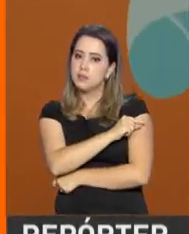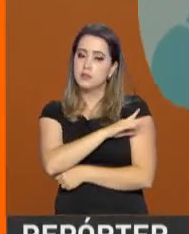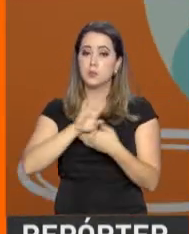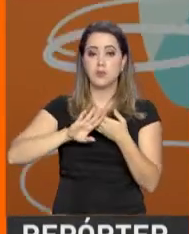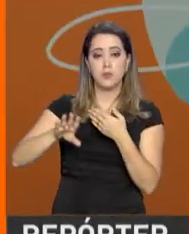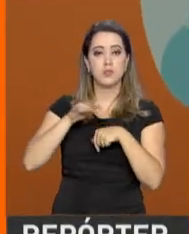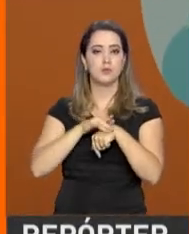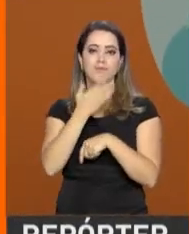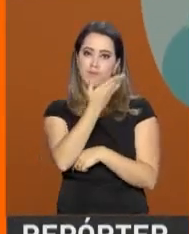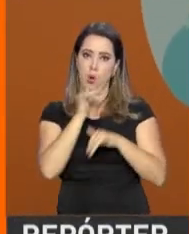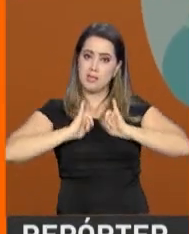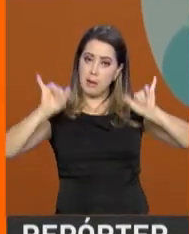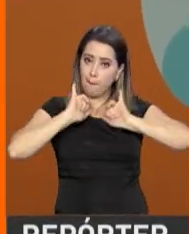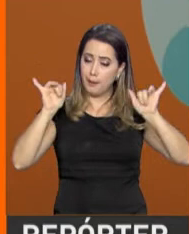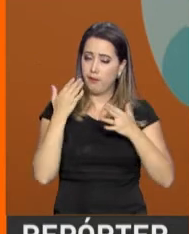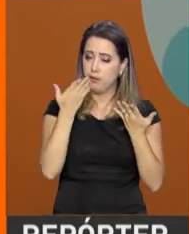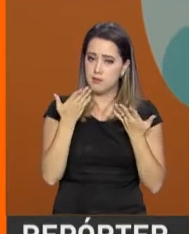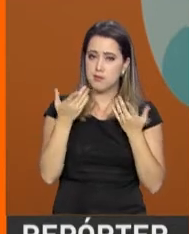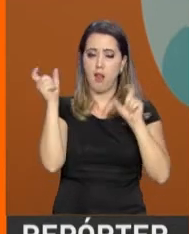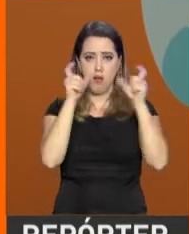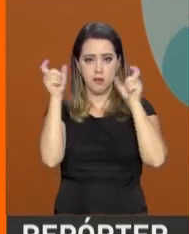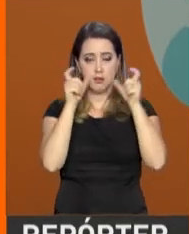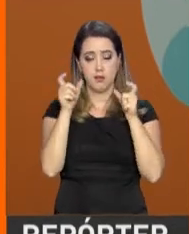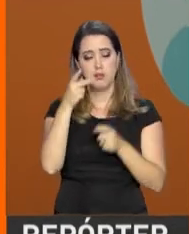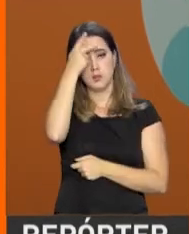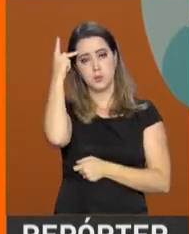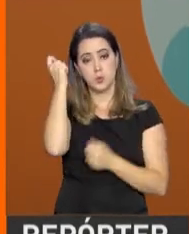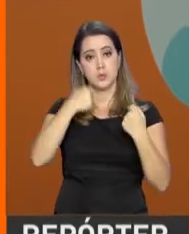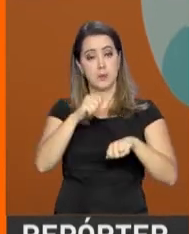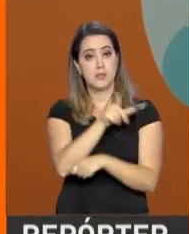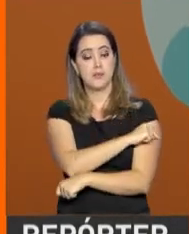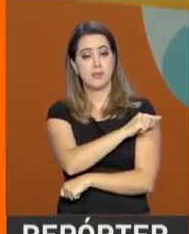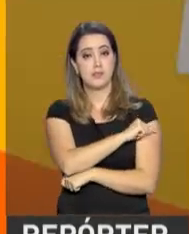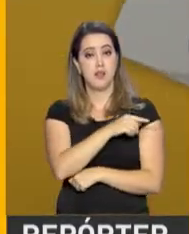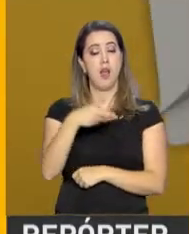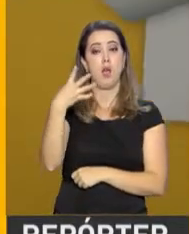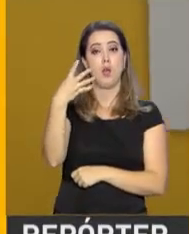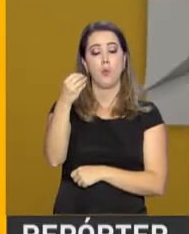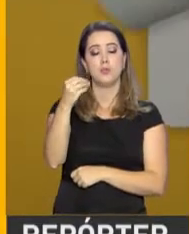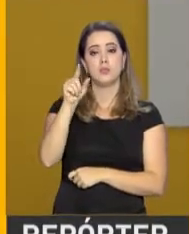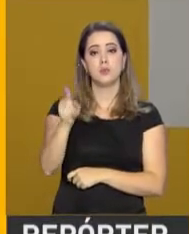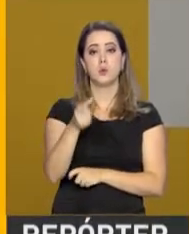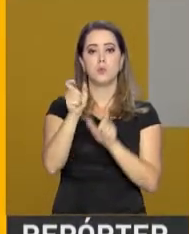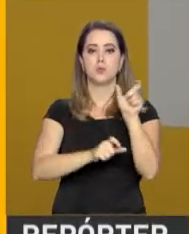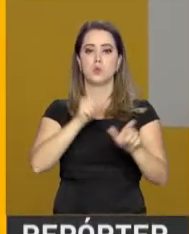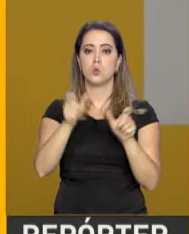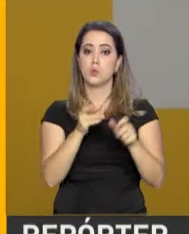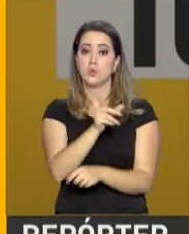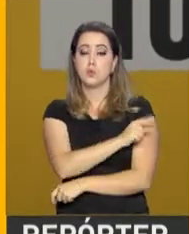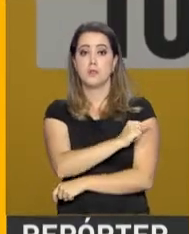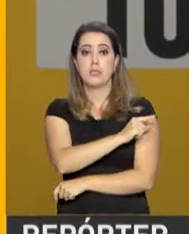é com esta campanha que o governo federal pretende convocar mais de 400 mil pessoas de roraima para receber a vacina